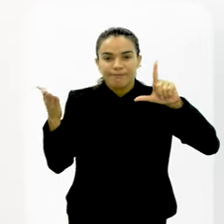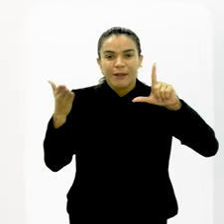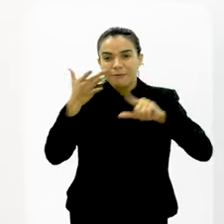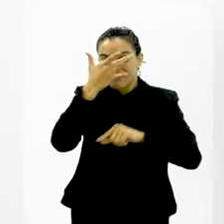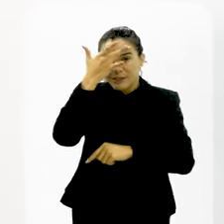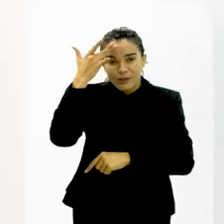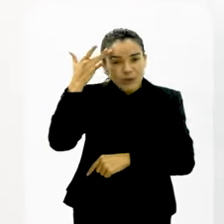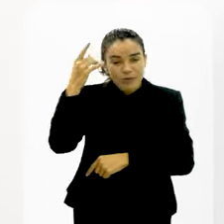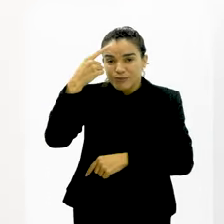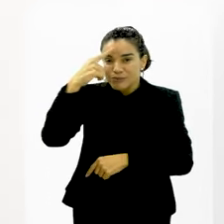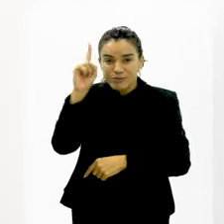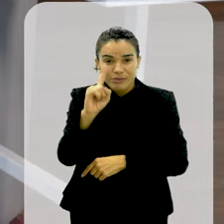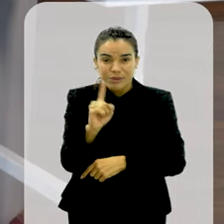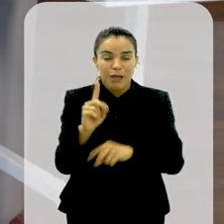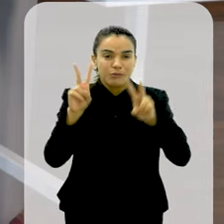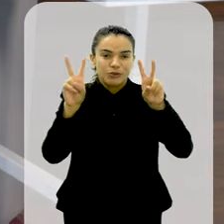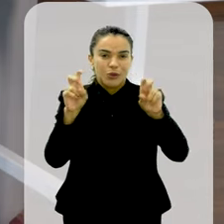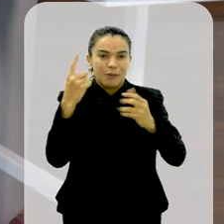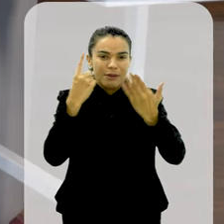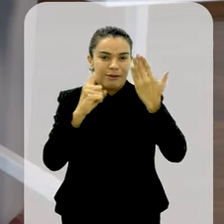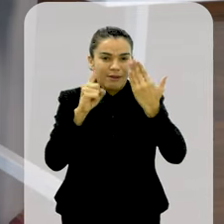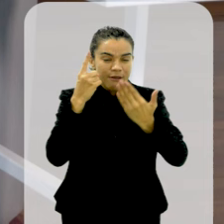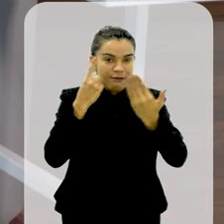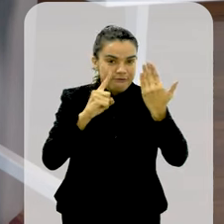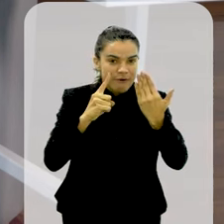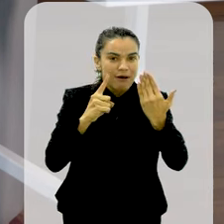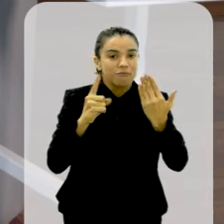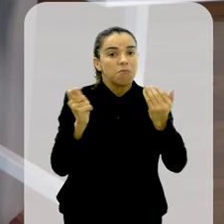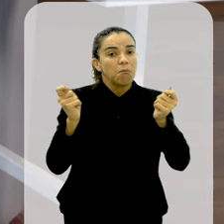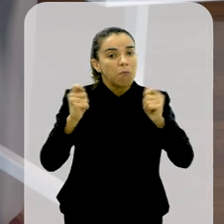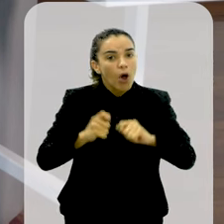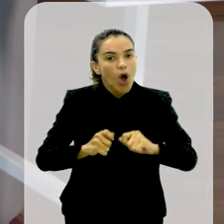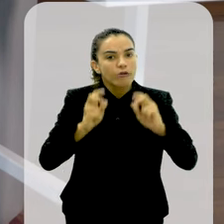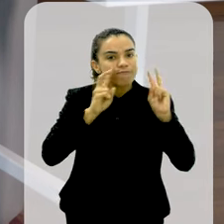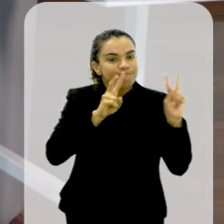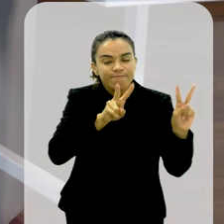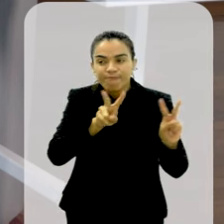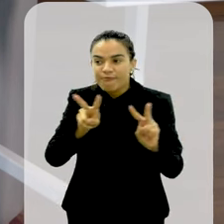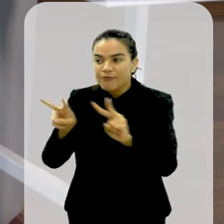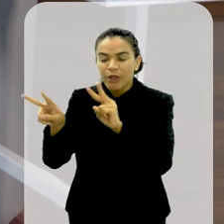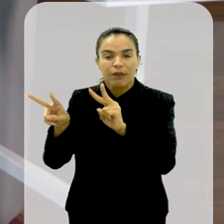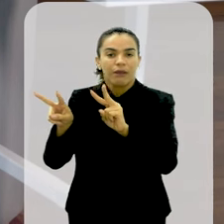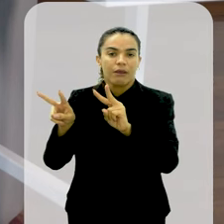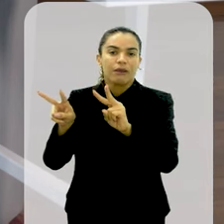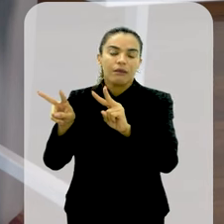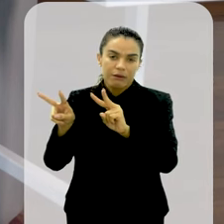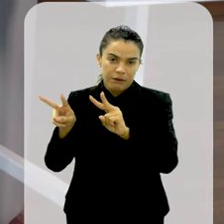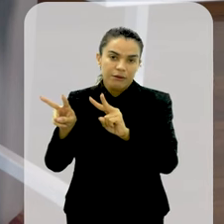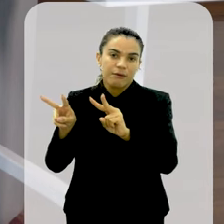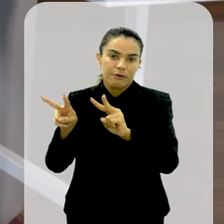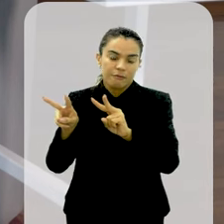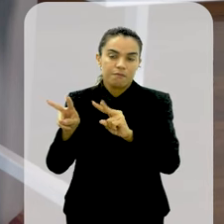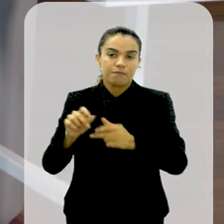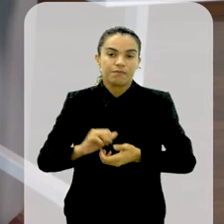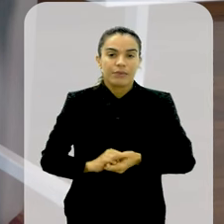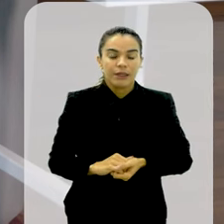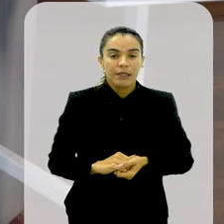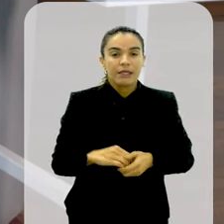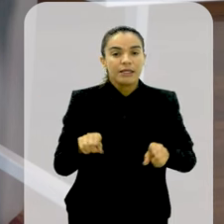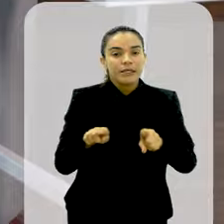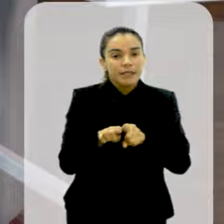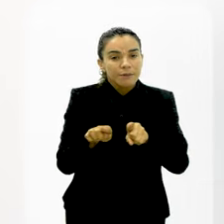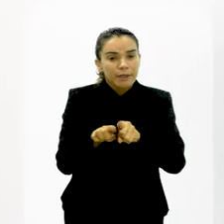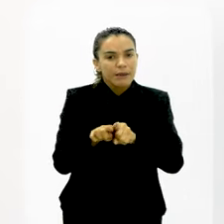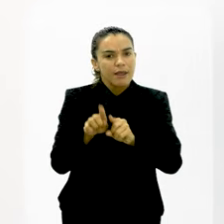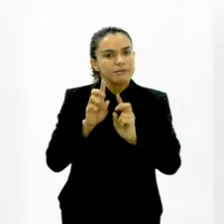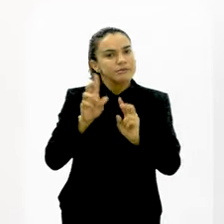não entendem, que não conhecem o carnaval, podem passar a enxergar o carnaval de outra forma, que